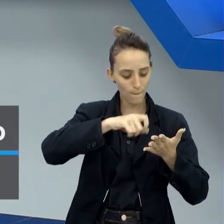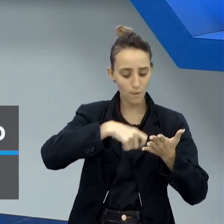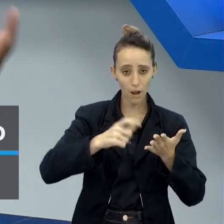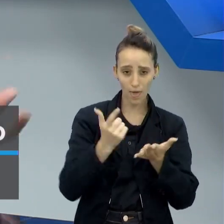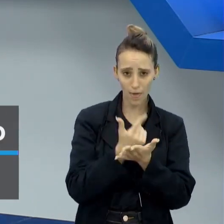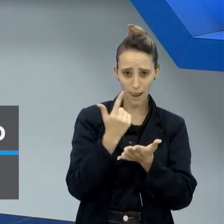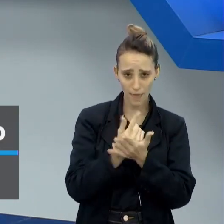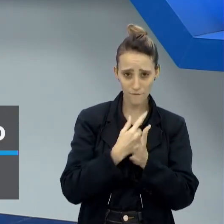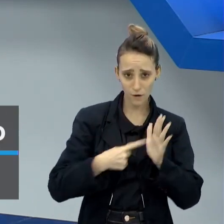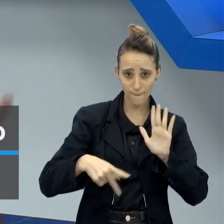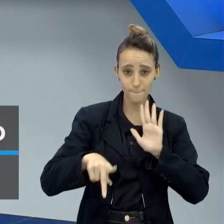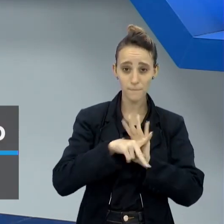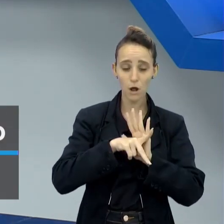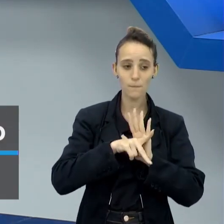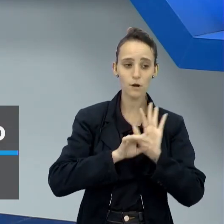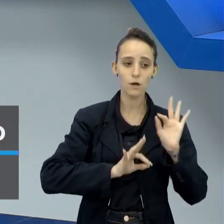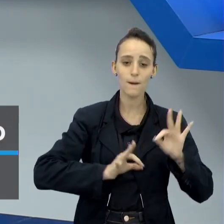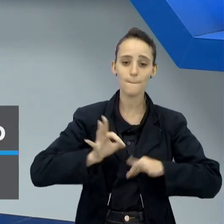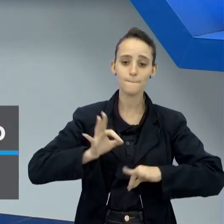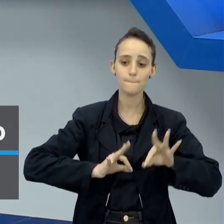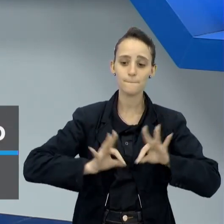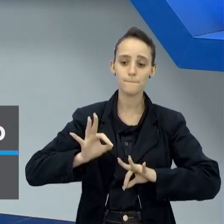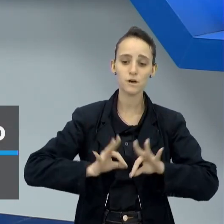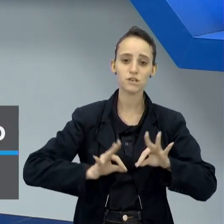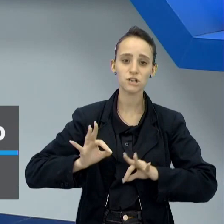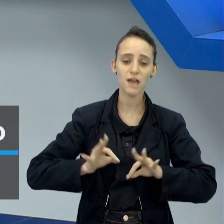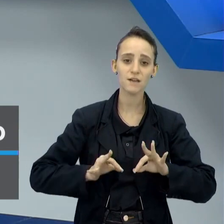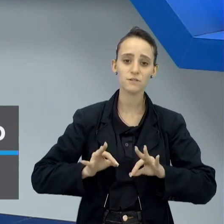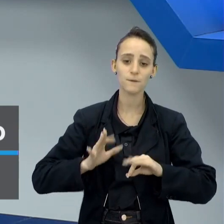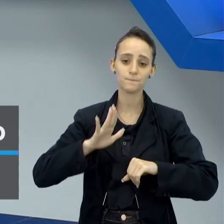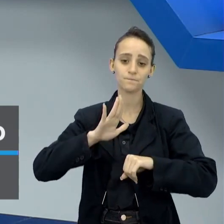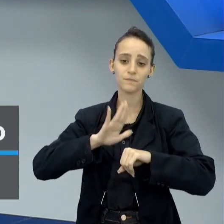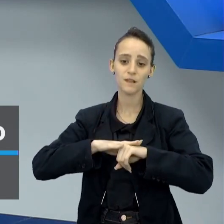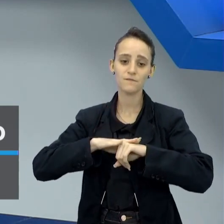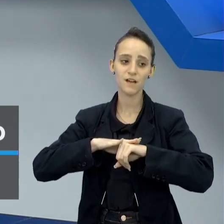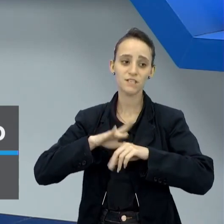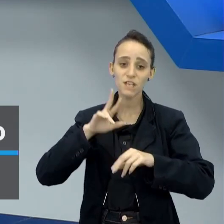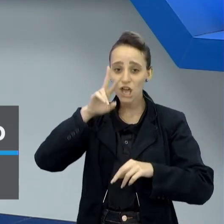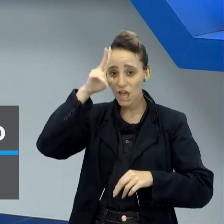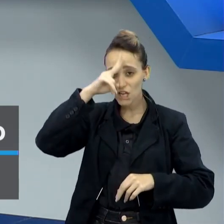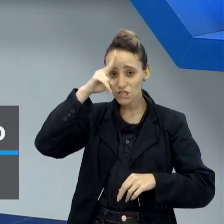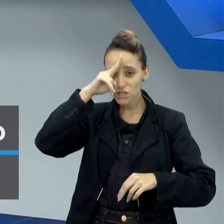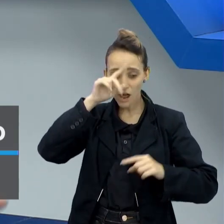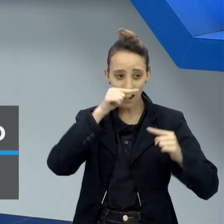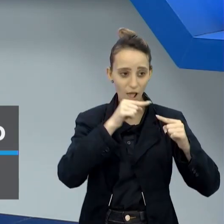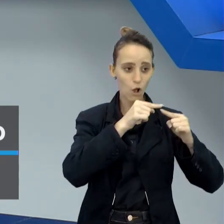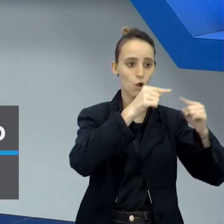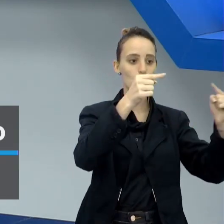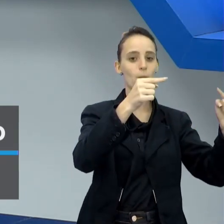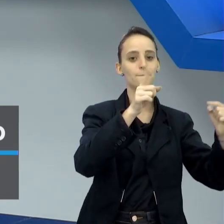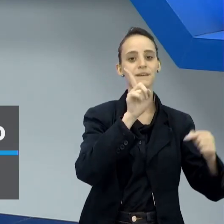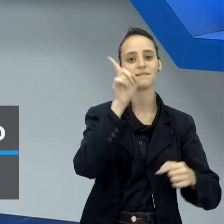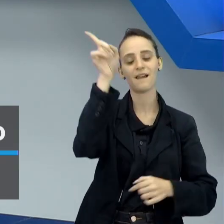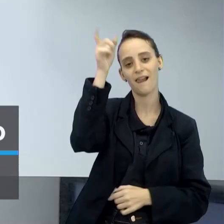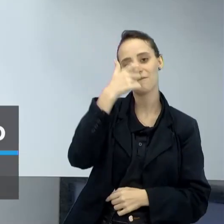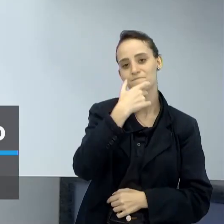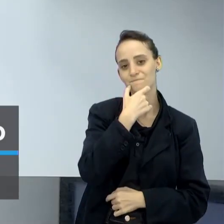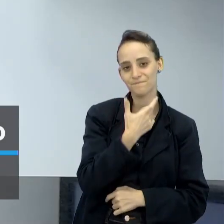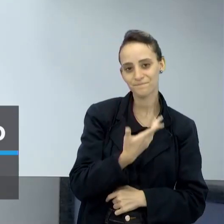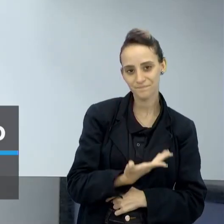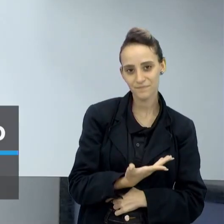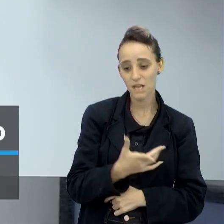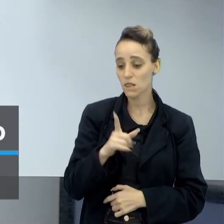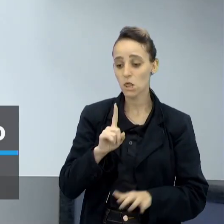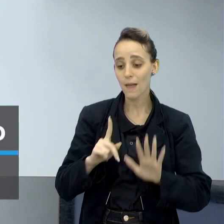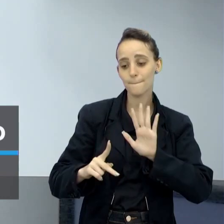nos seus próprios projetos criativos, uma referência de uma história que não era própria, que não era dela, que não era a